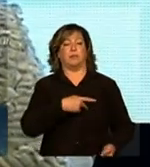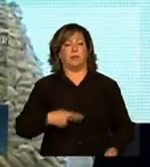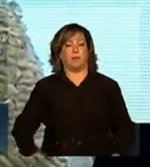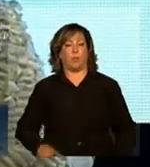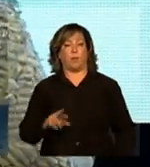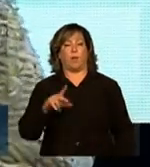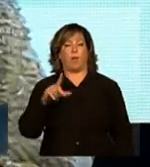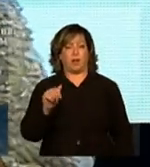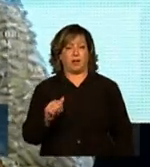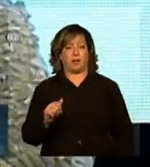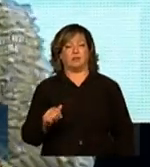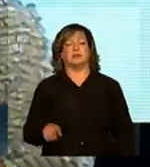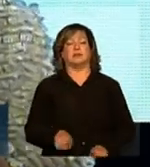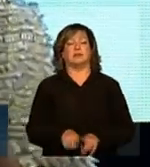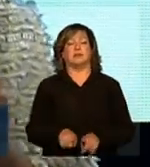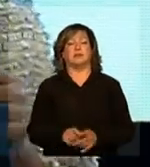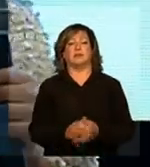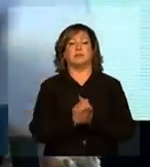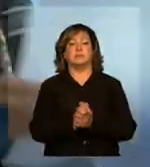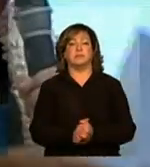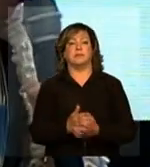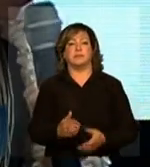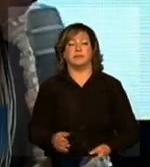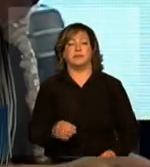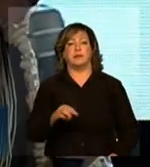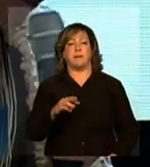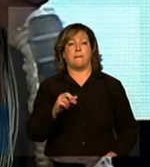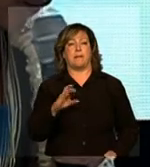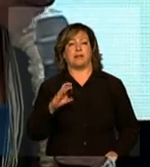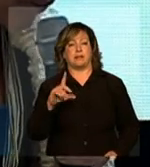Lula. Cumprimentar o Marcelo Intini,